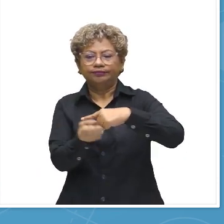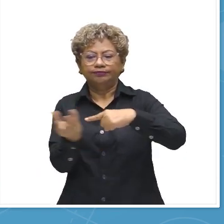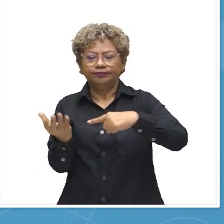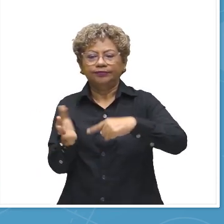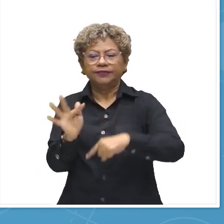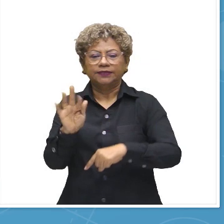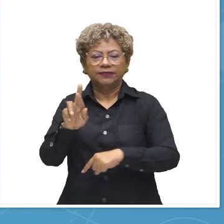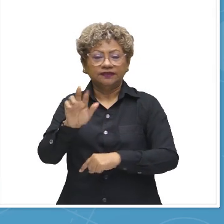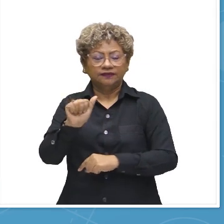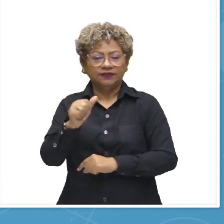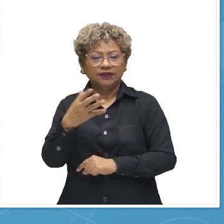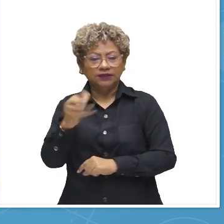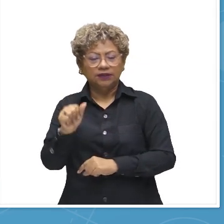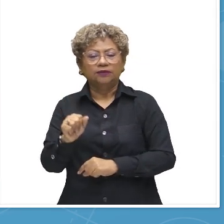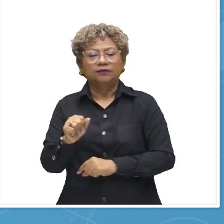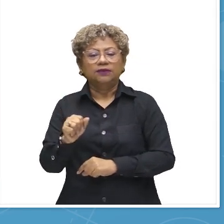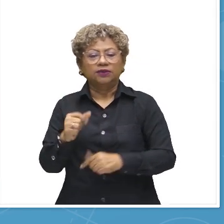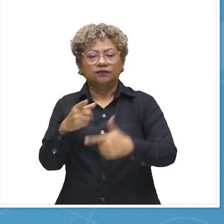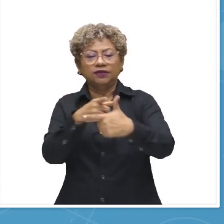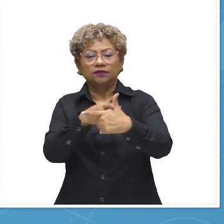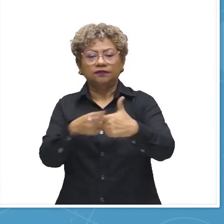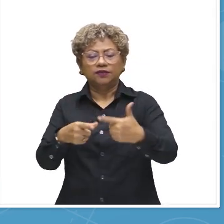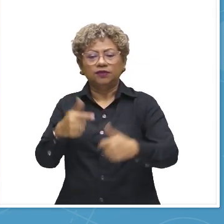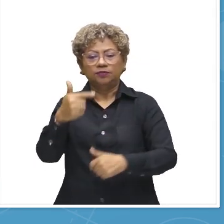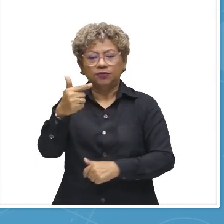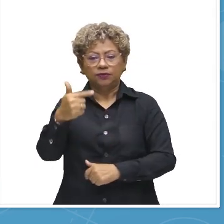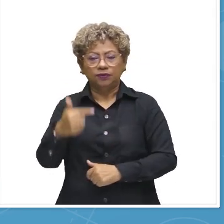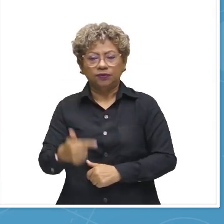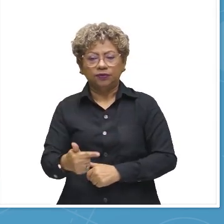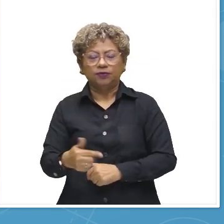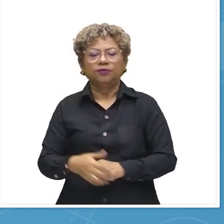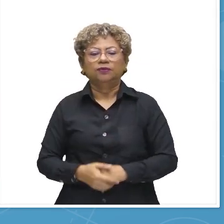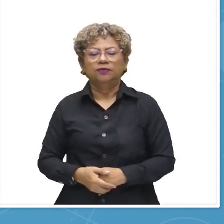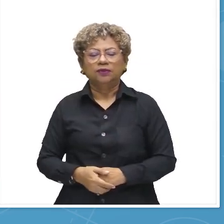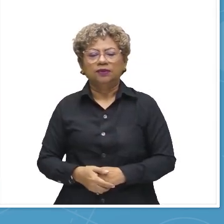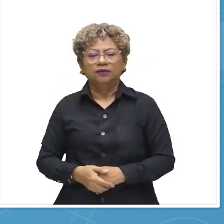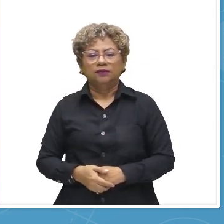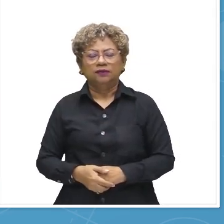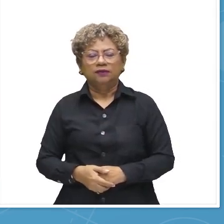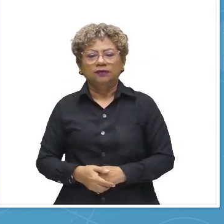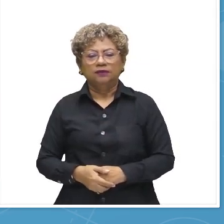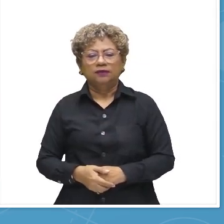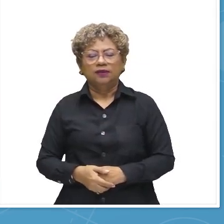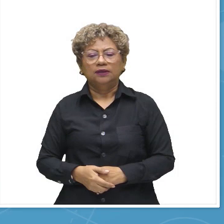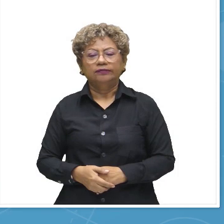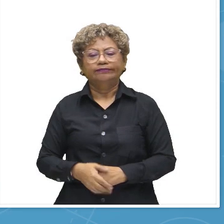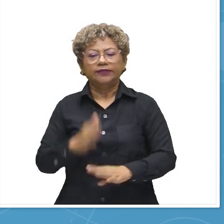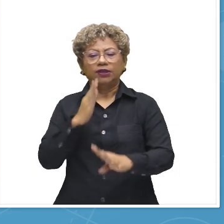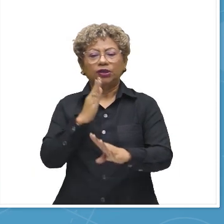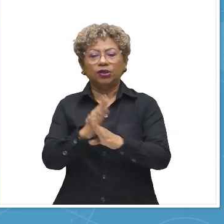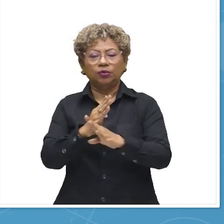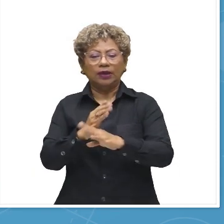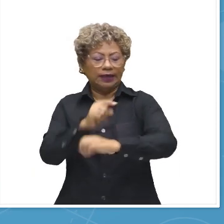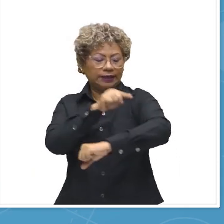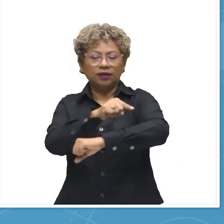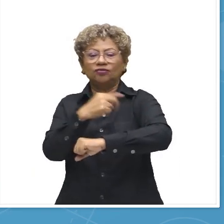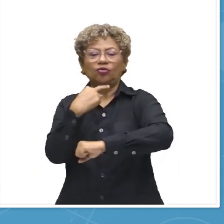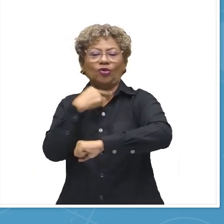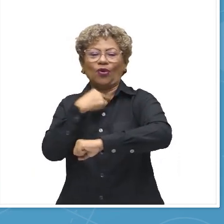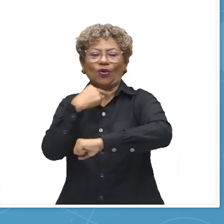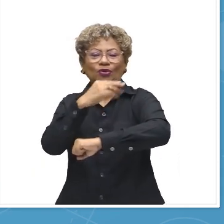fração. Vou dividir aqui por 2, tá? Para a gente trabalhar com uma fração menor. Então eu tenho